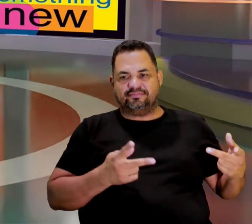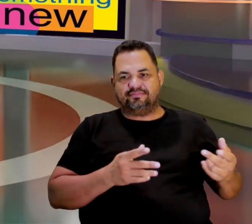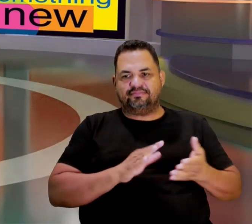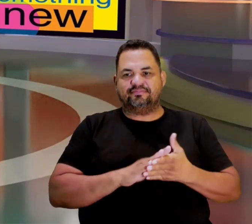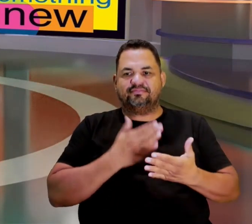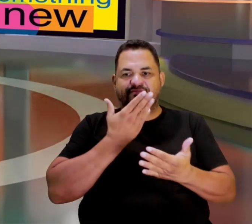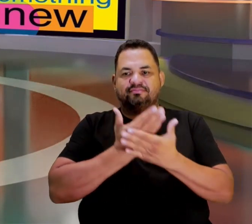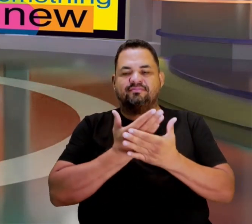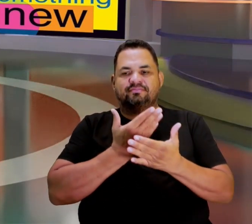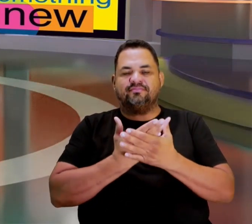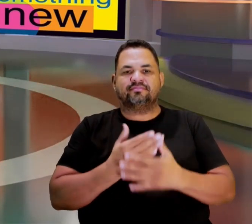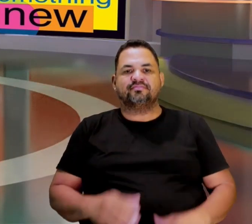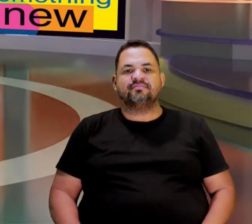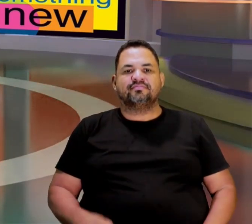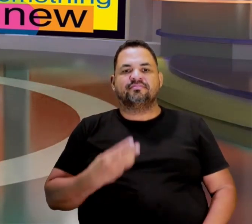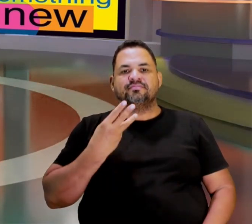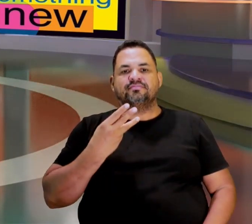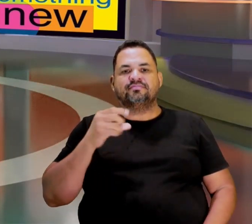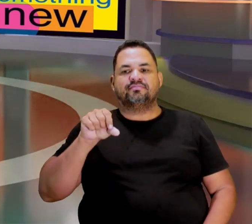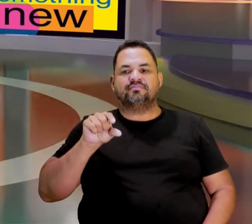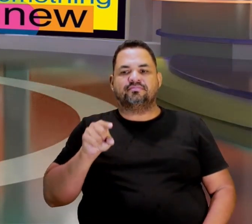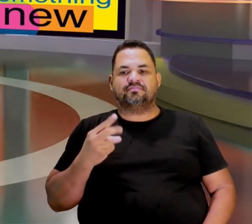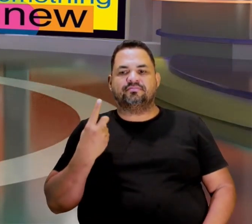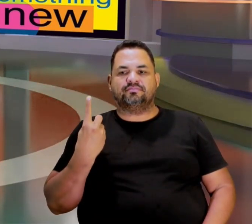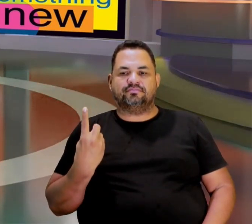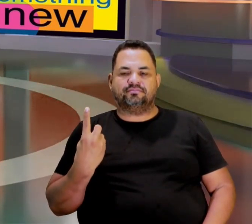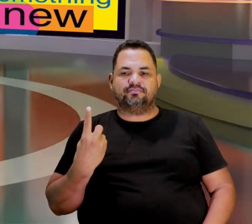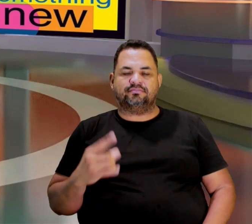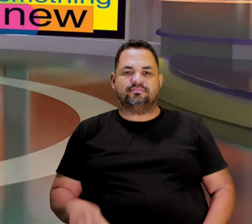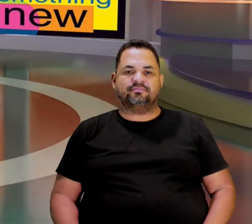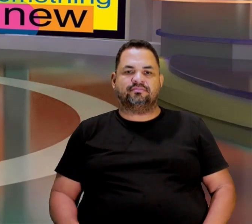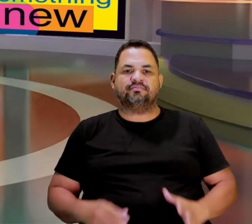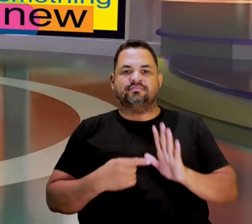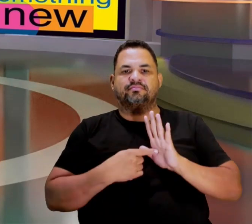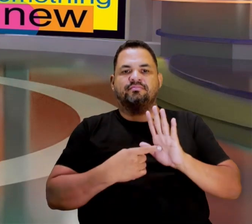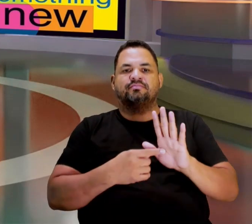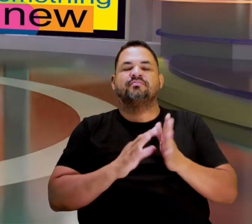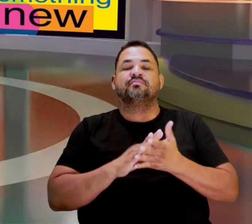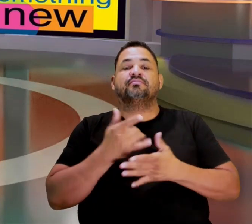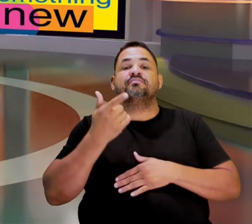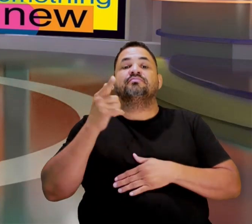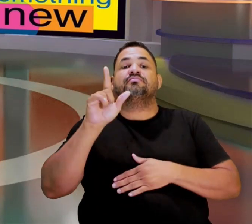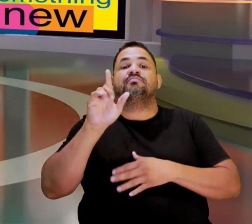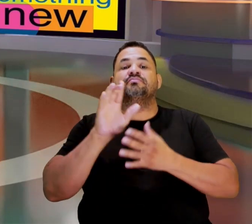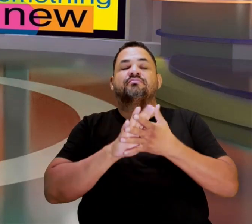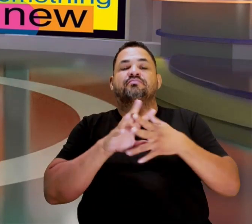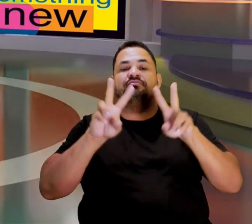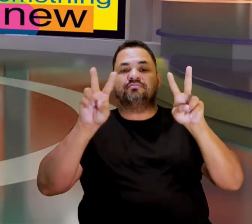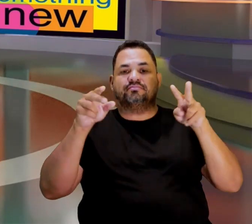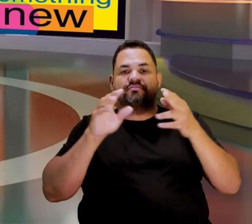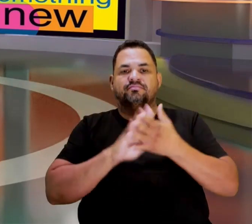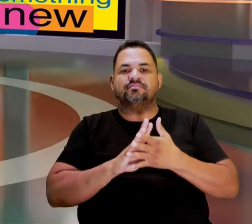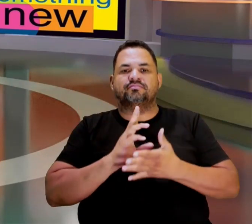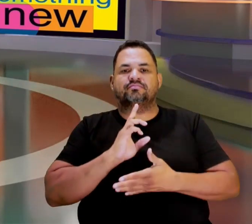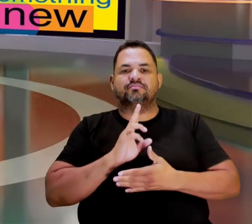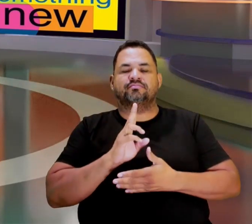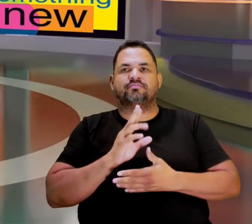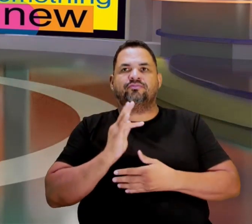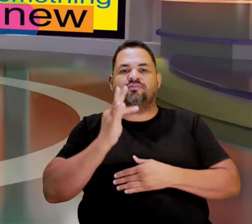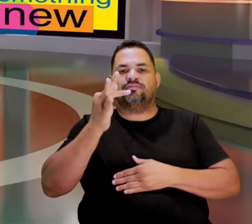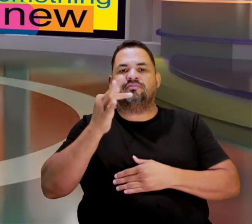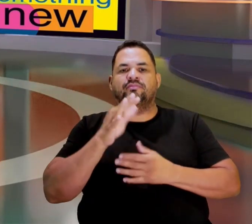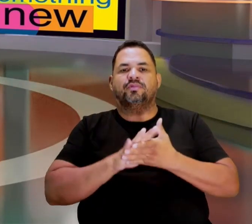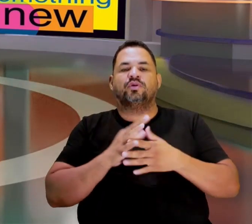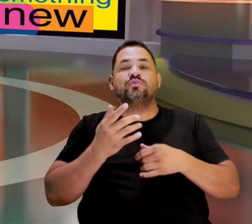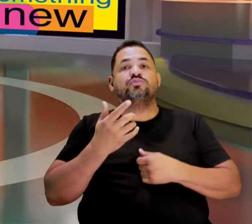na nossa aula 39.1 que vai trazer outro tema quer dizer o mesmo tema de futuro porém